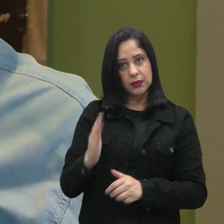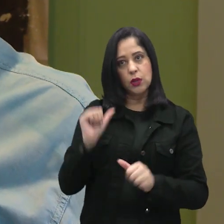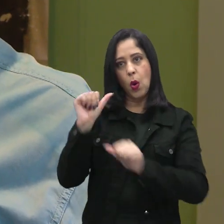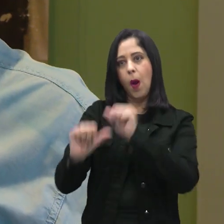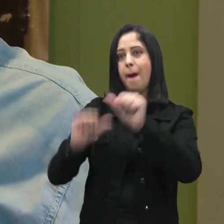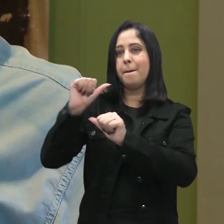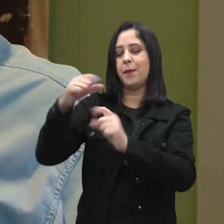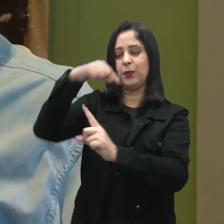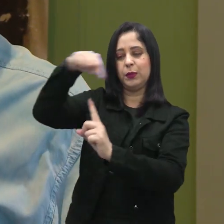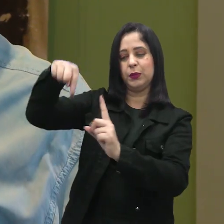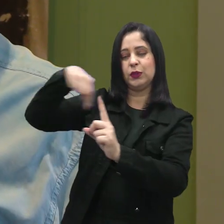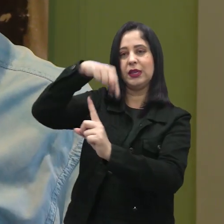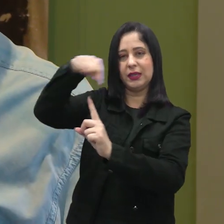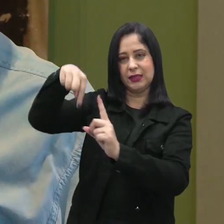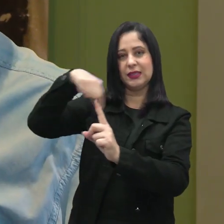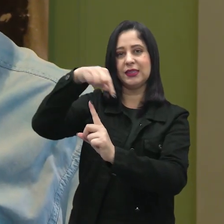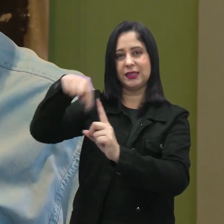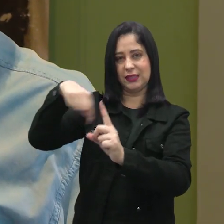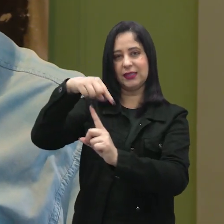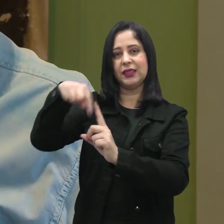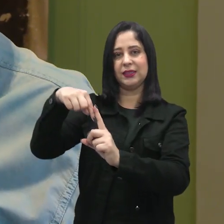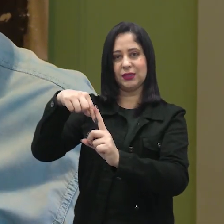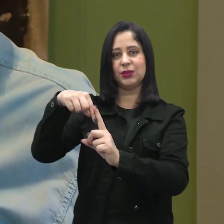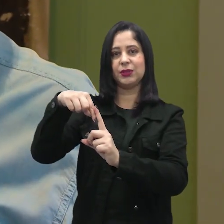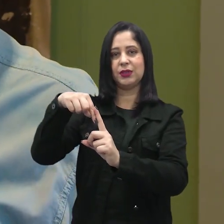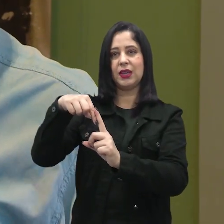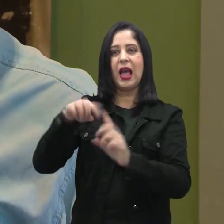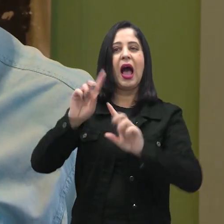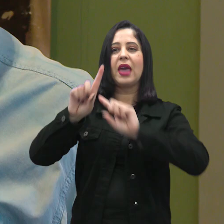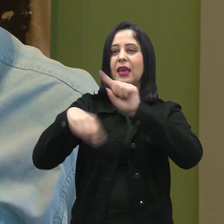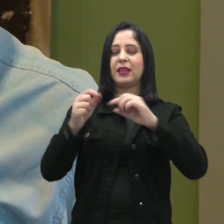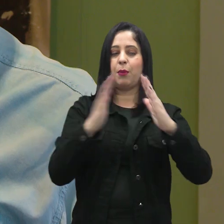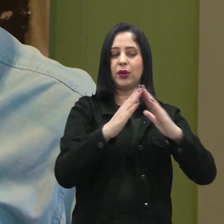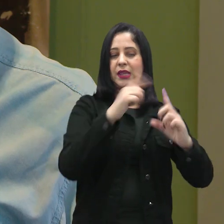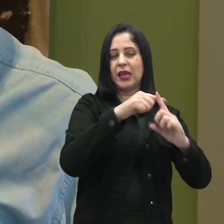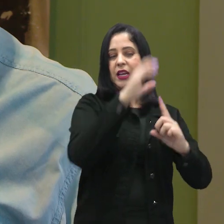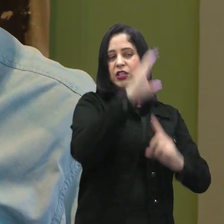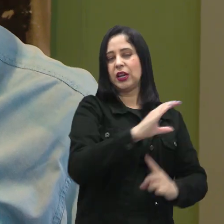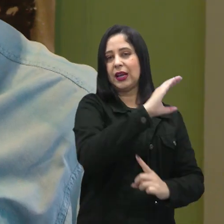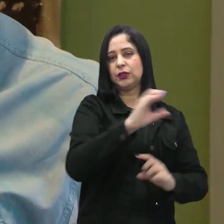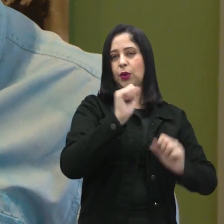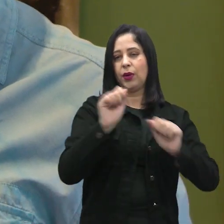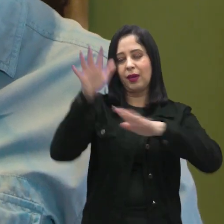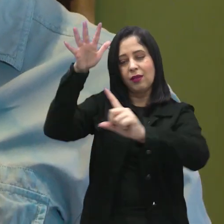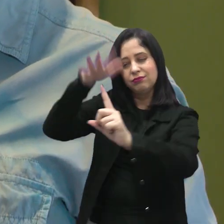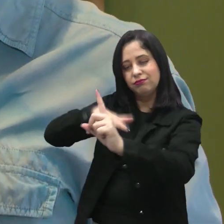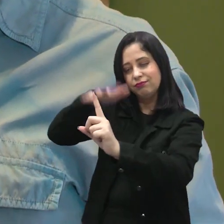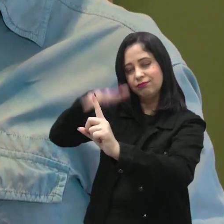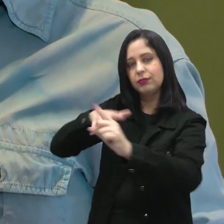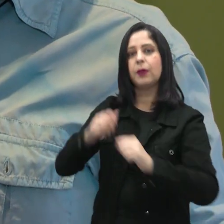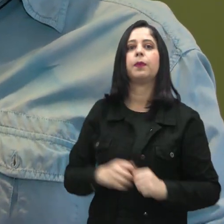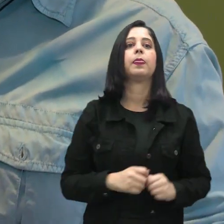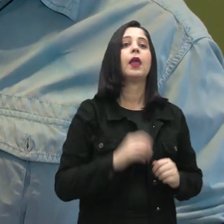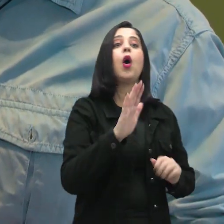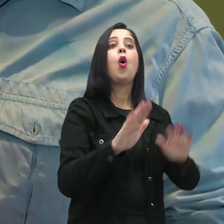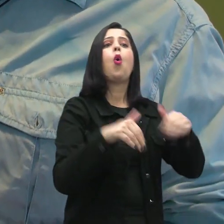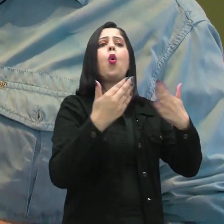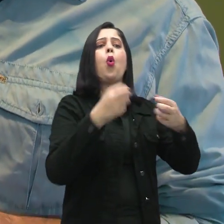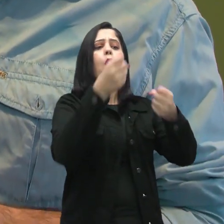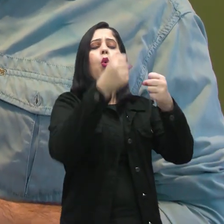e posteriormente a canonização com o segundo milagre, estendendo o seu culto para toda a igreja em todo o mundo. Quais são os milagres atribuídos ao Padre